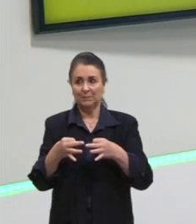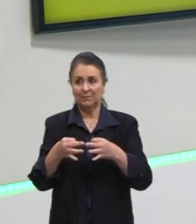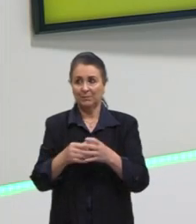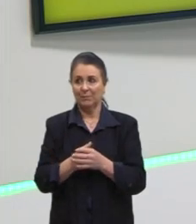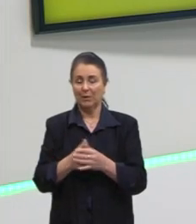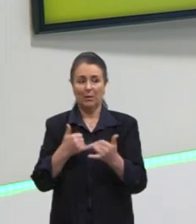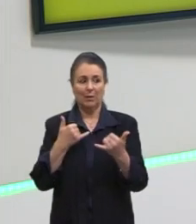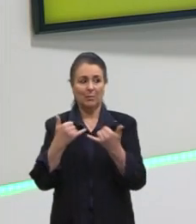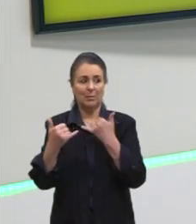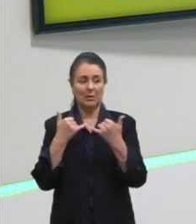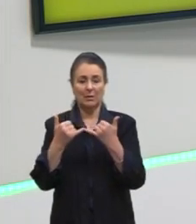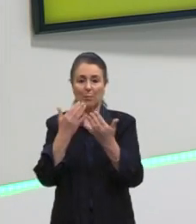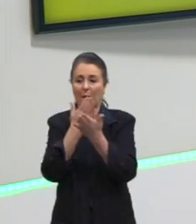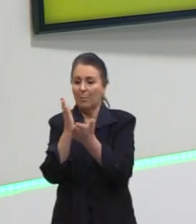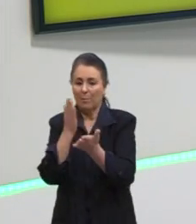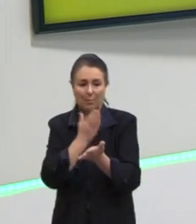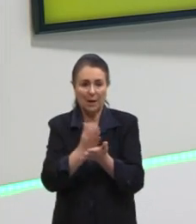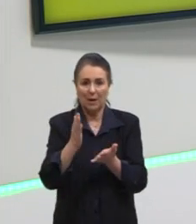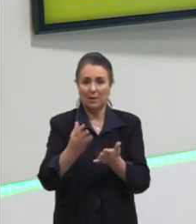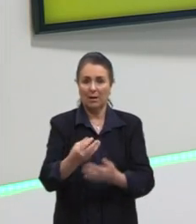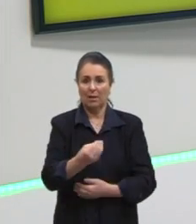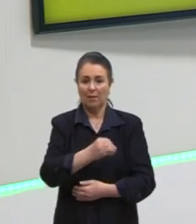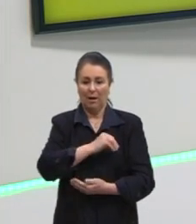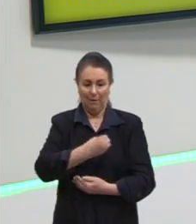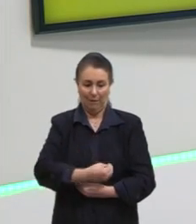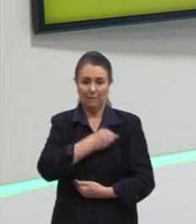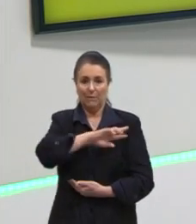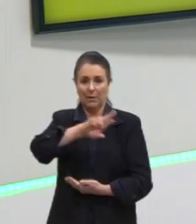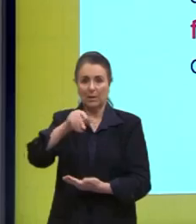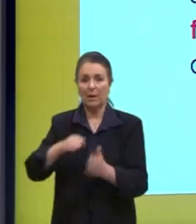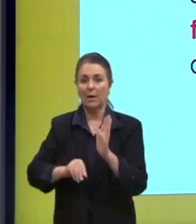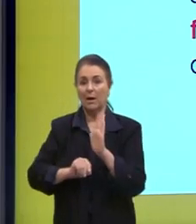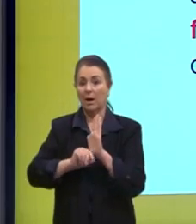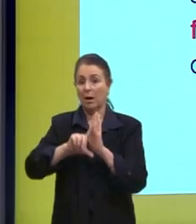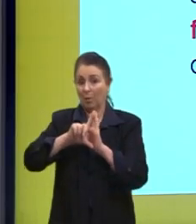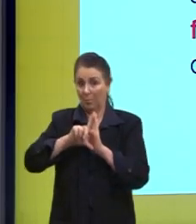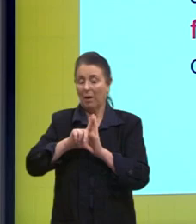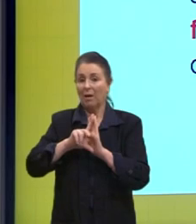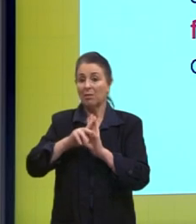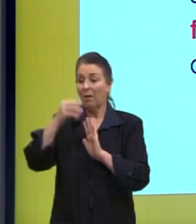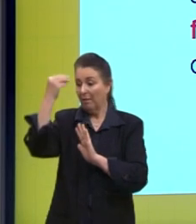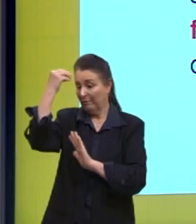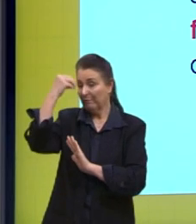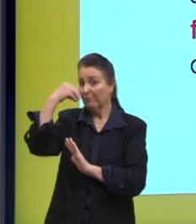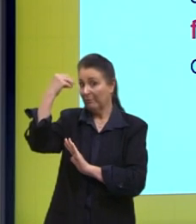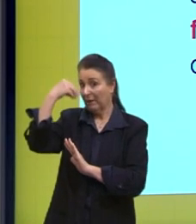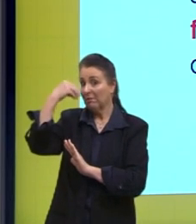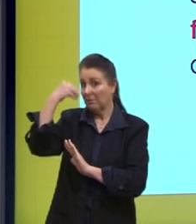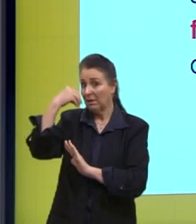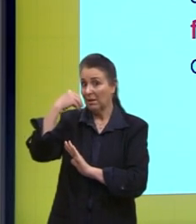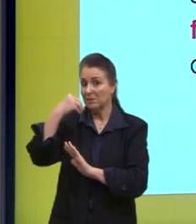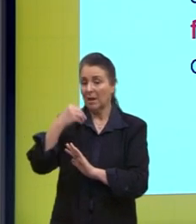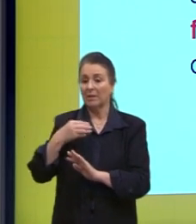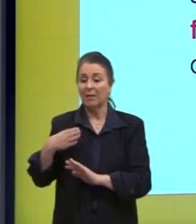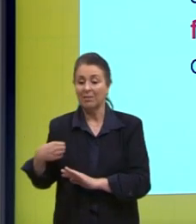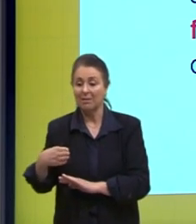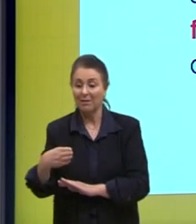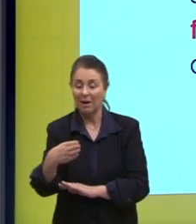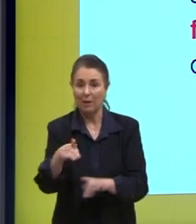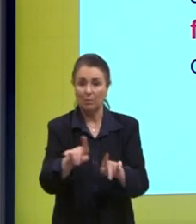por exemplo a perda de da biodiversidade pode aumentar a vulnerabilidade dos ecossistemas terrestres aquáticos